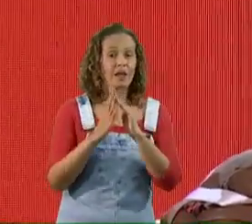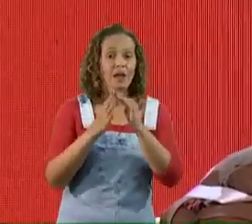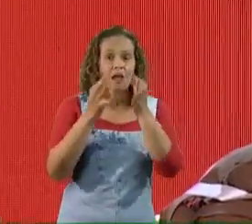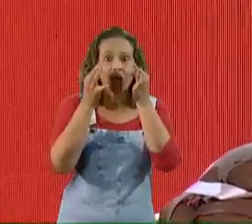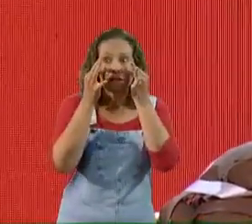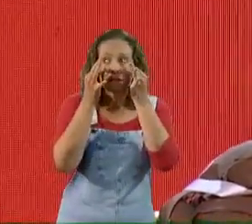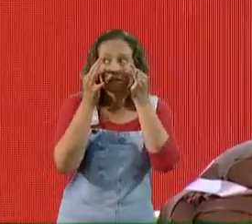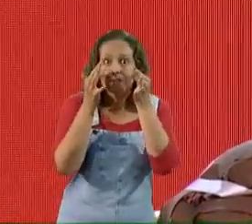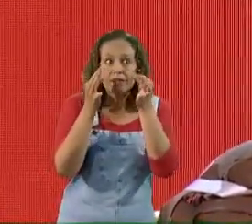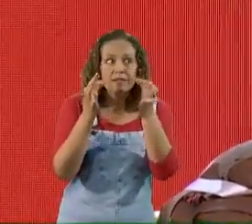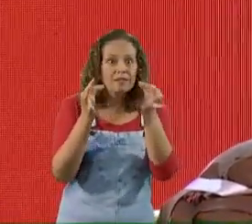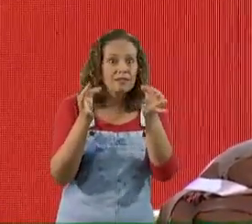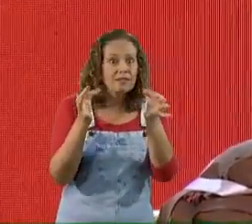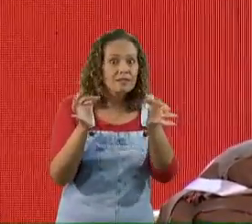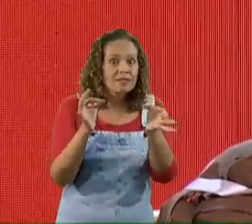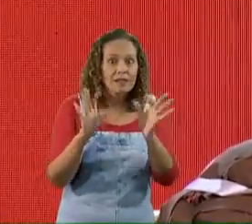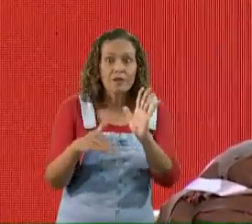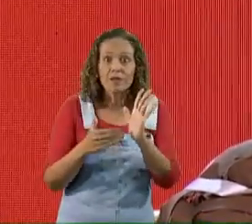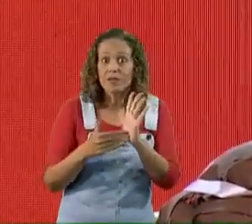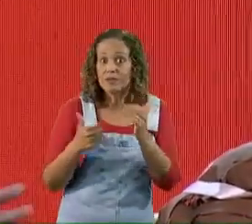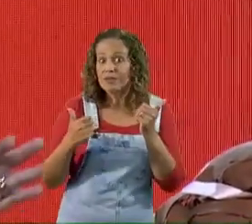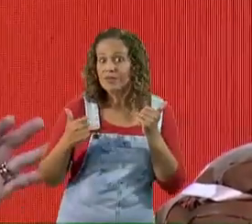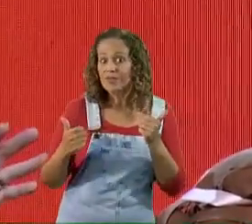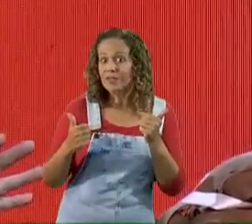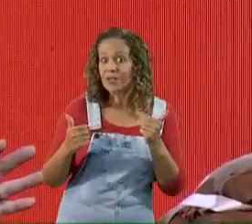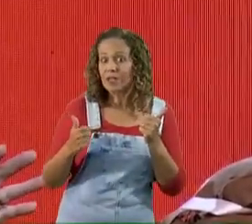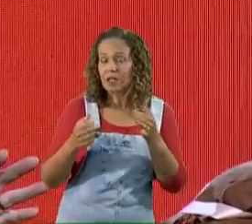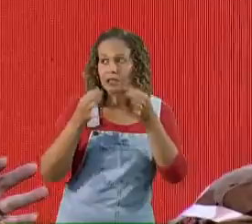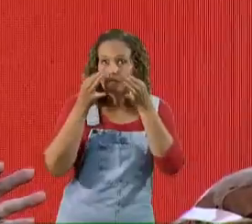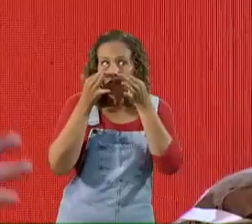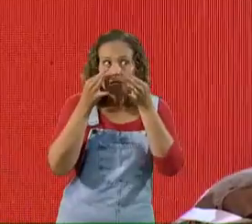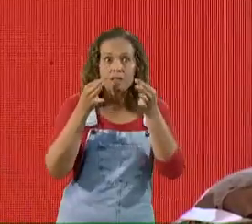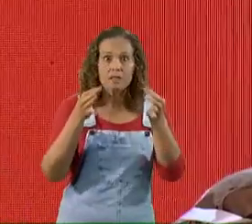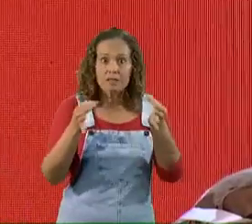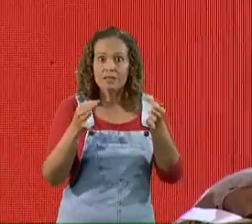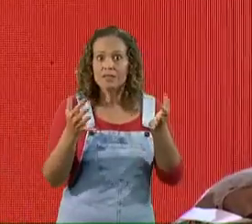atenção em tudo que vai ser dito aqui agora, viu? Muita atenção.